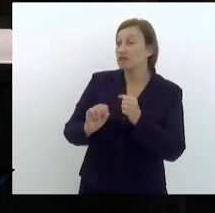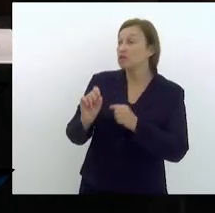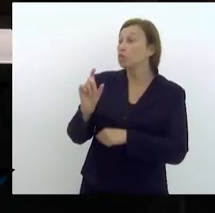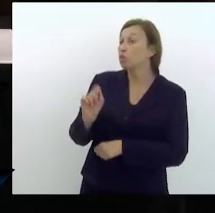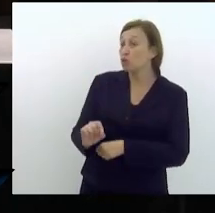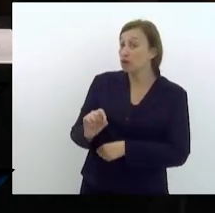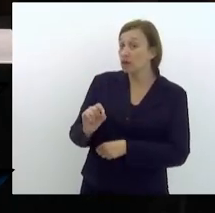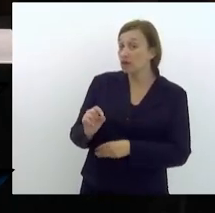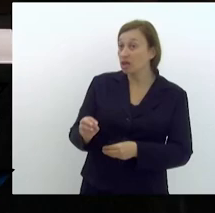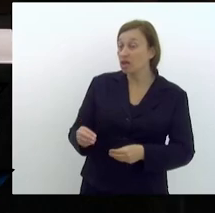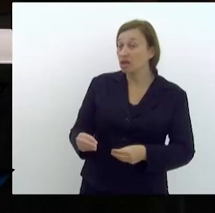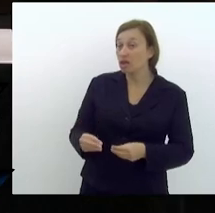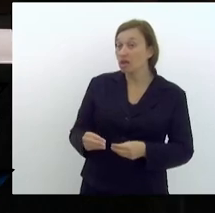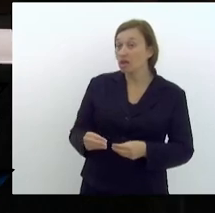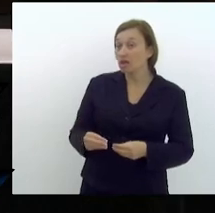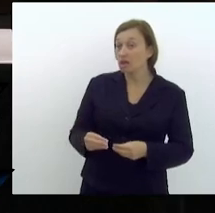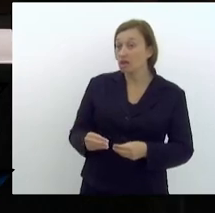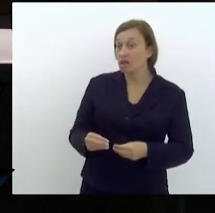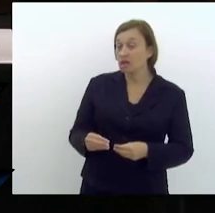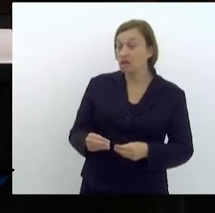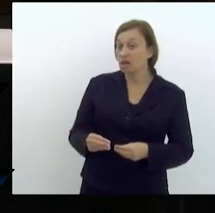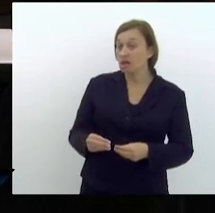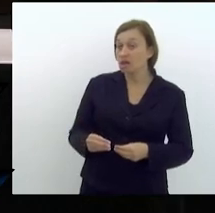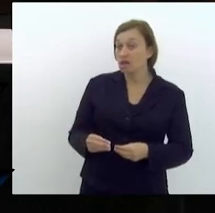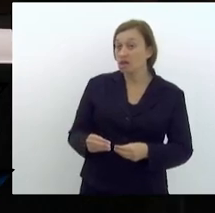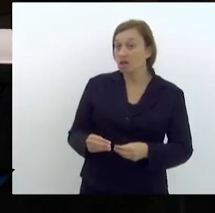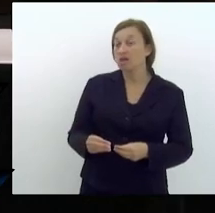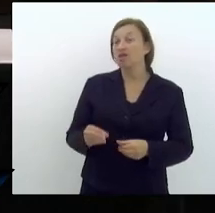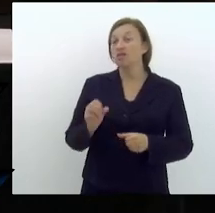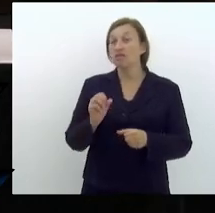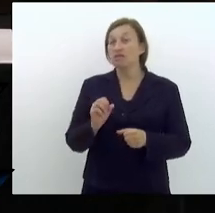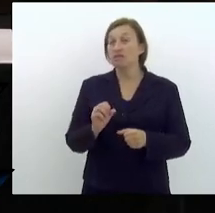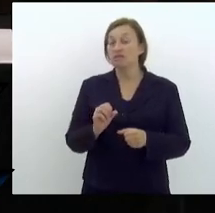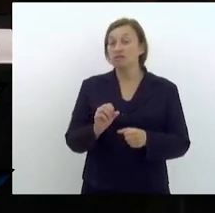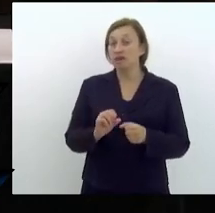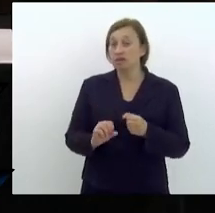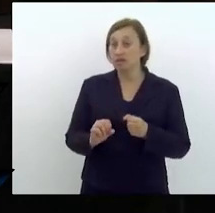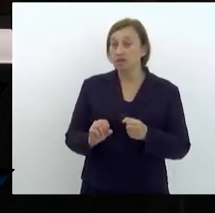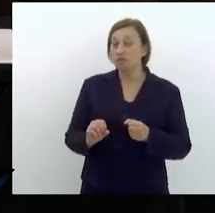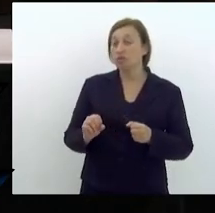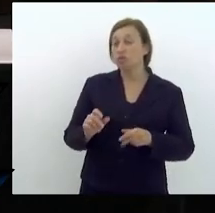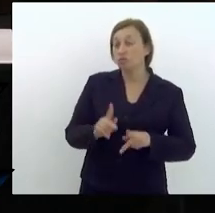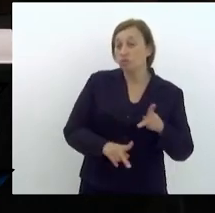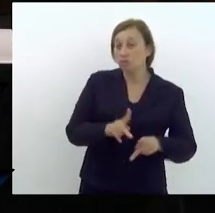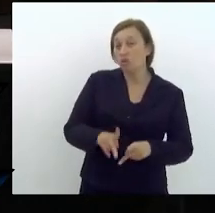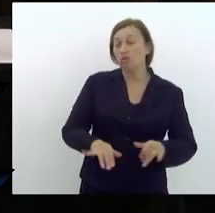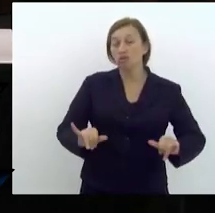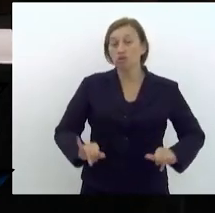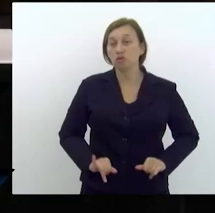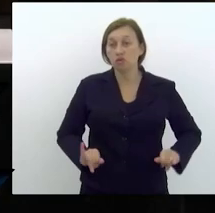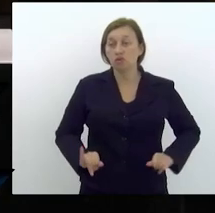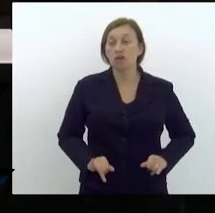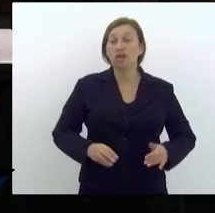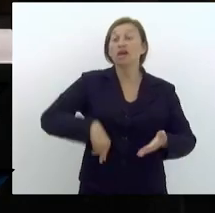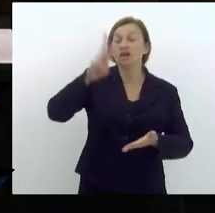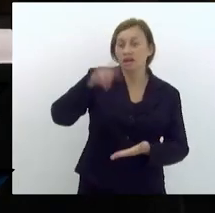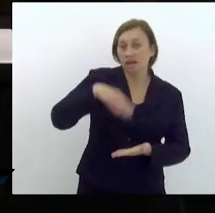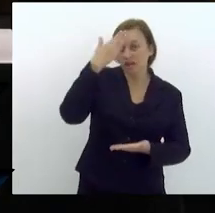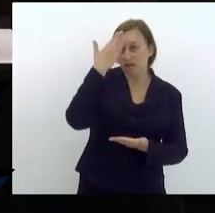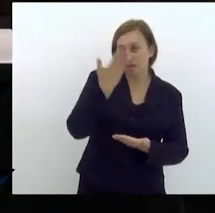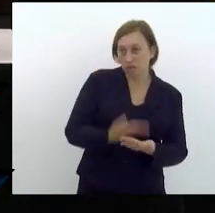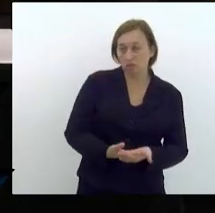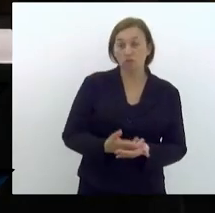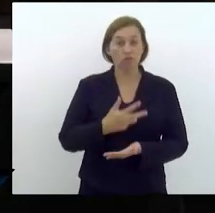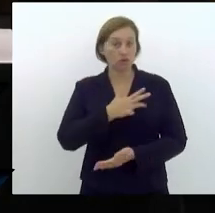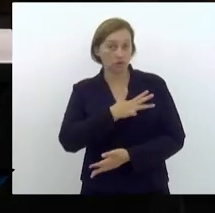um murro em quem acreditou na falácia do descondenado Luiz Inácio Lula da Silva